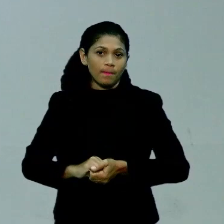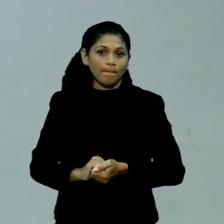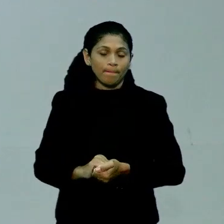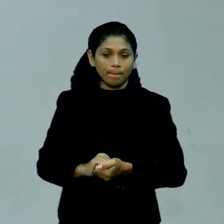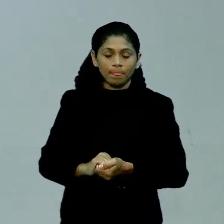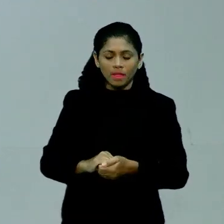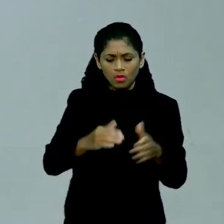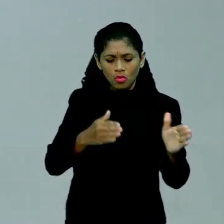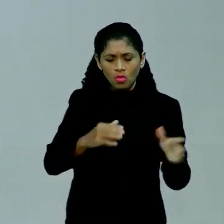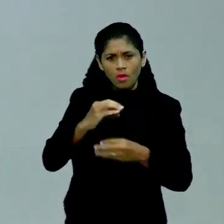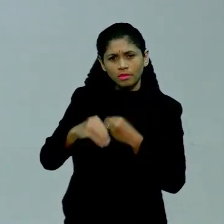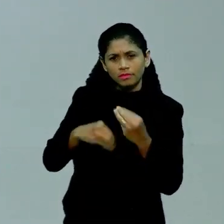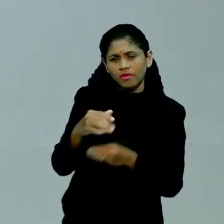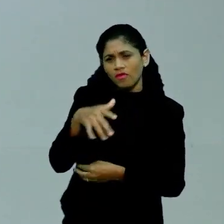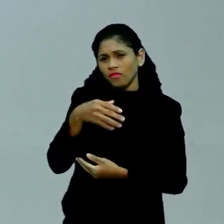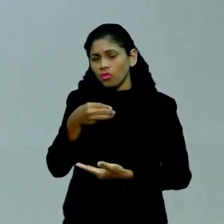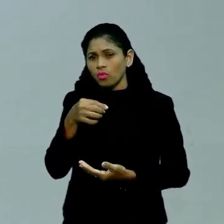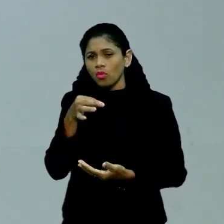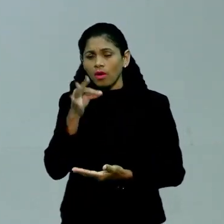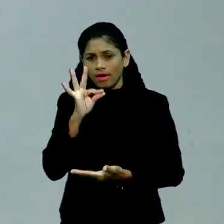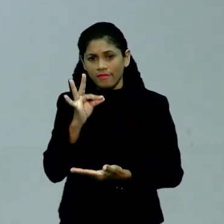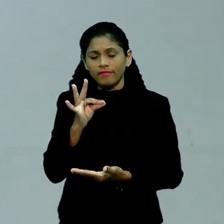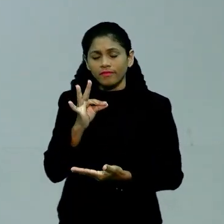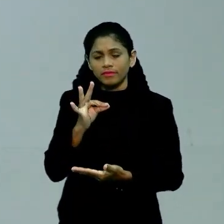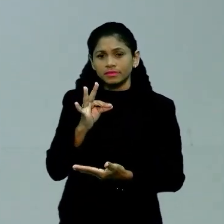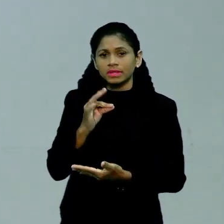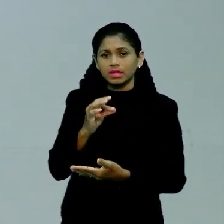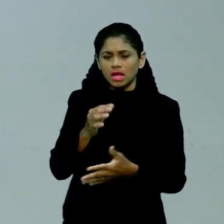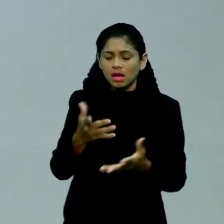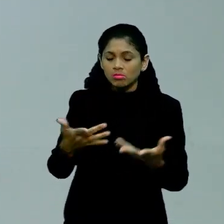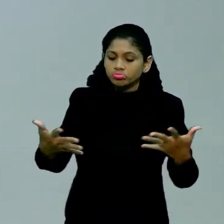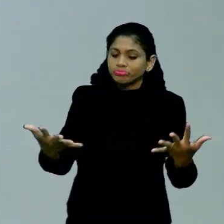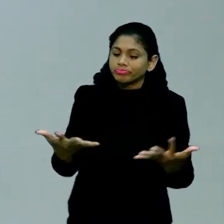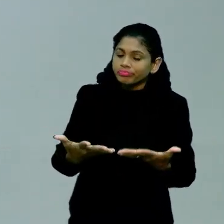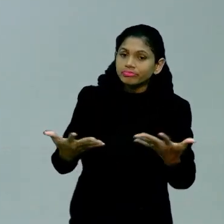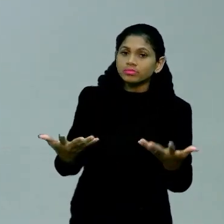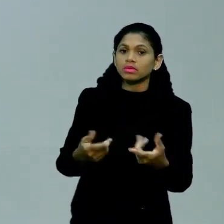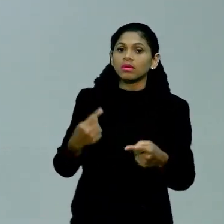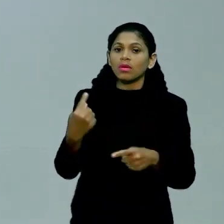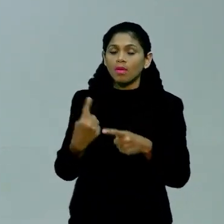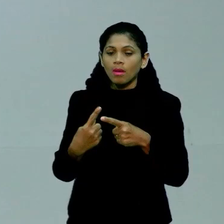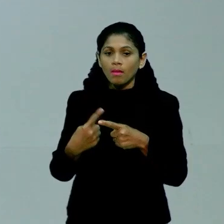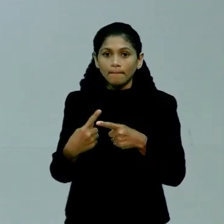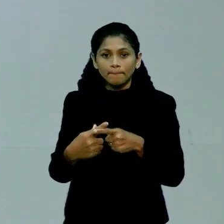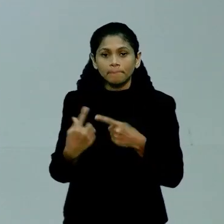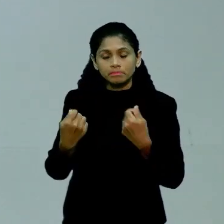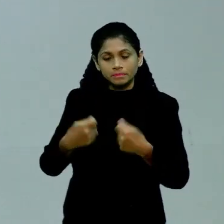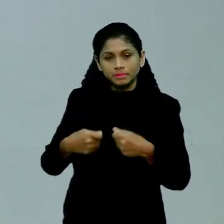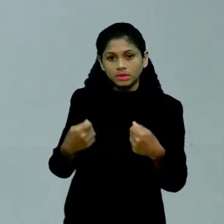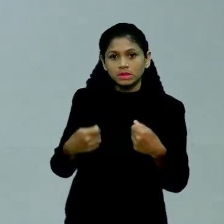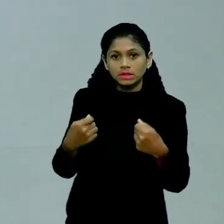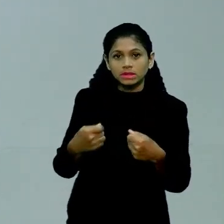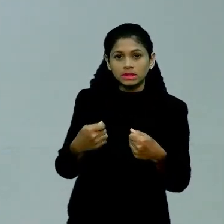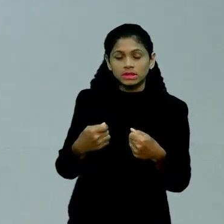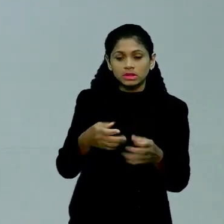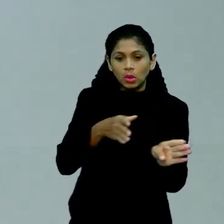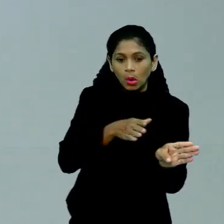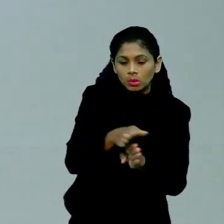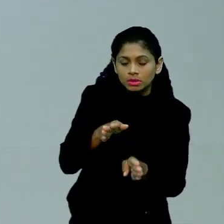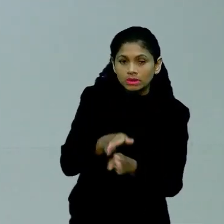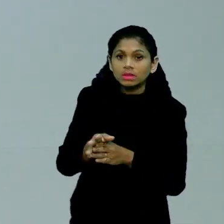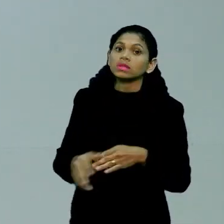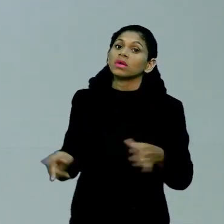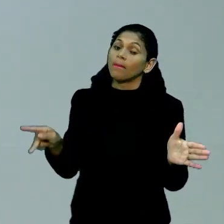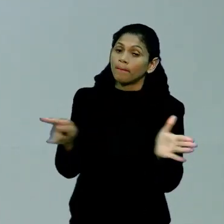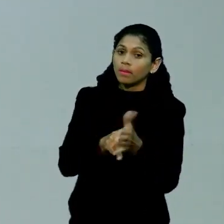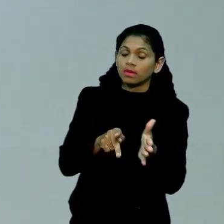pouco complicadas porque precisam de um comando extremamente específico. Se eu estiver relacionando o processo apenas